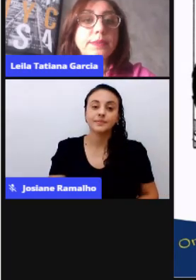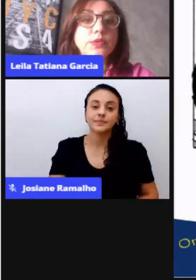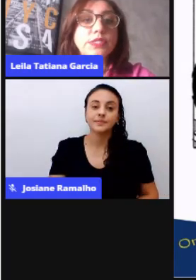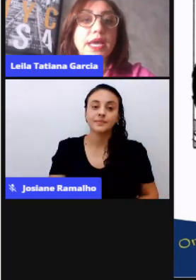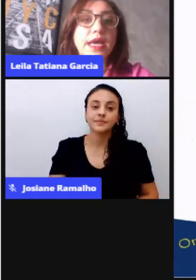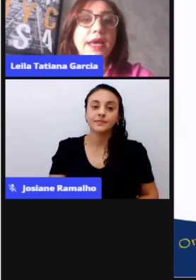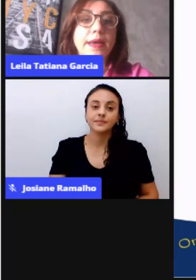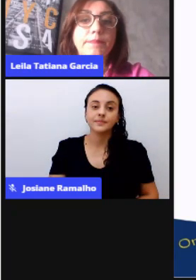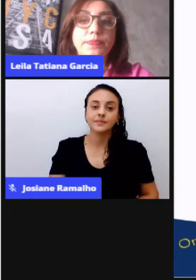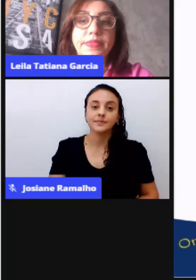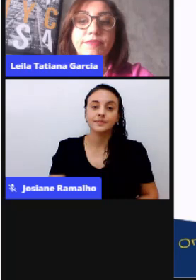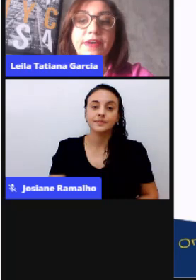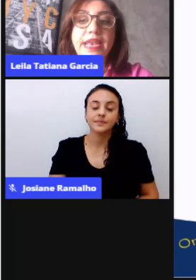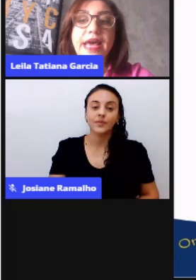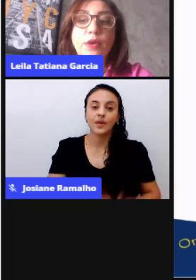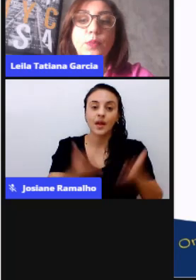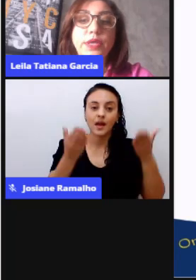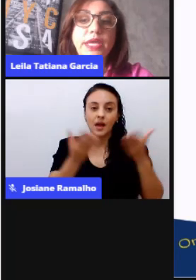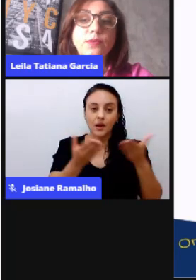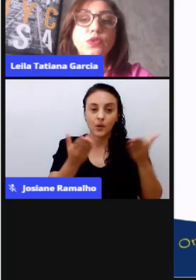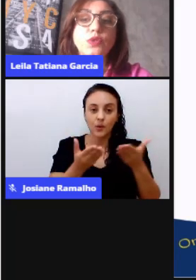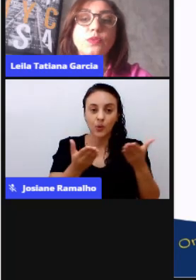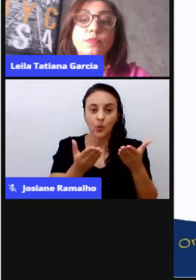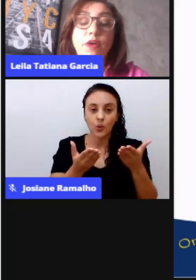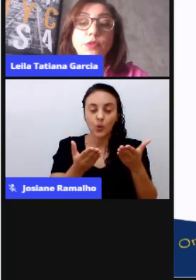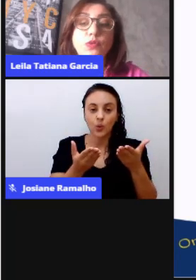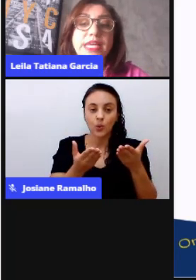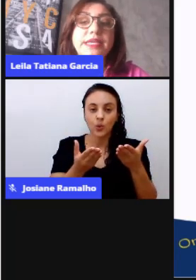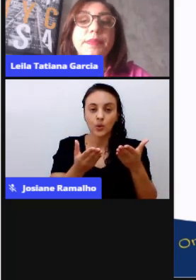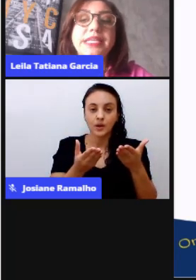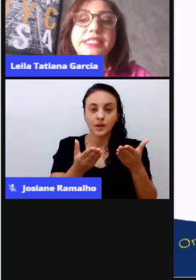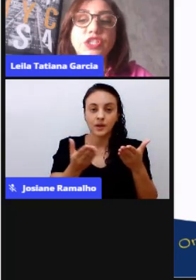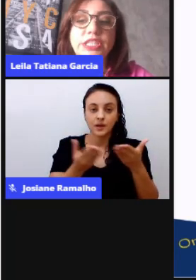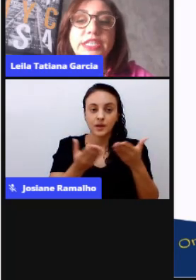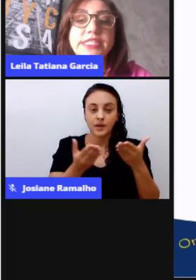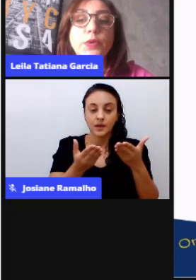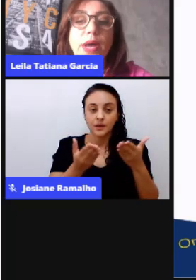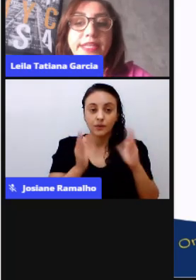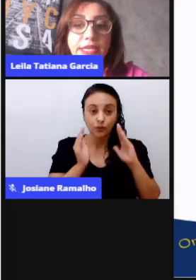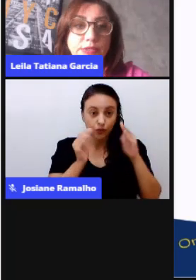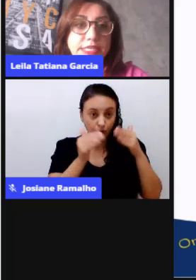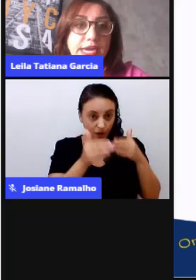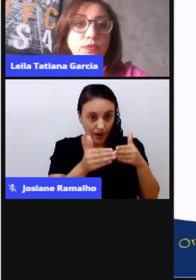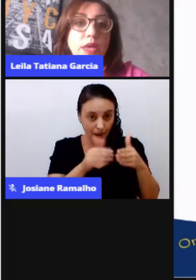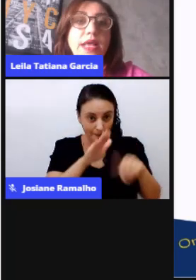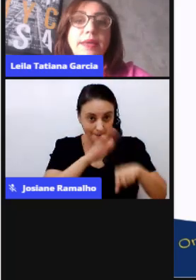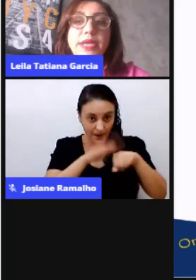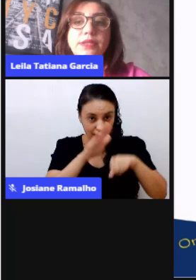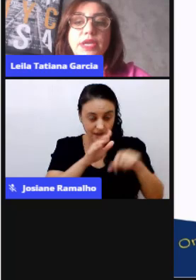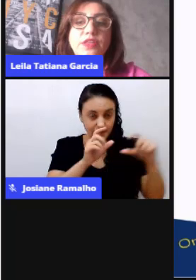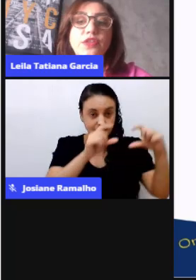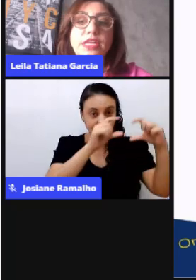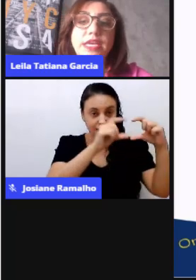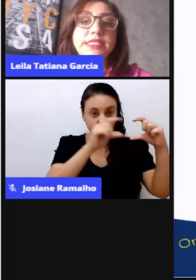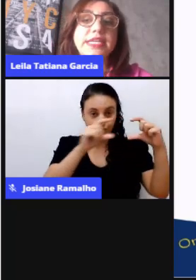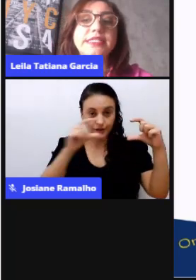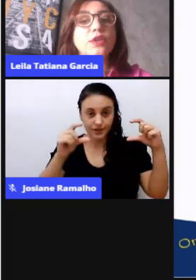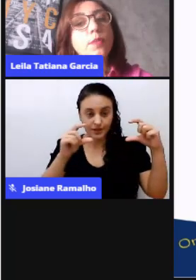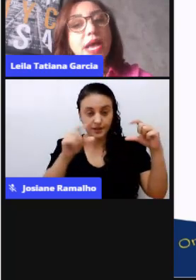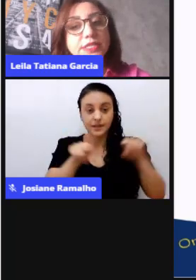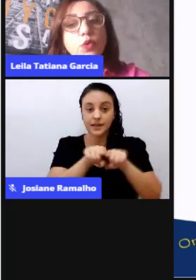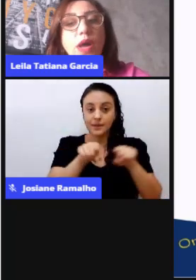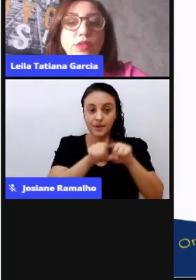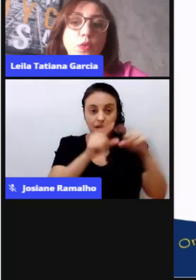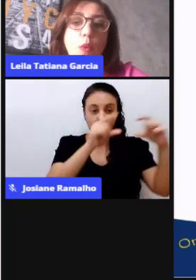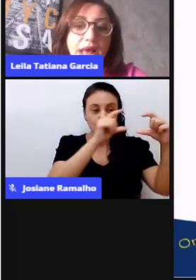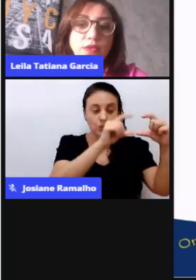nós podemos falar um pouquinho, vamos nos ater mais às tirinhas e quadrinhos, certo? Lembrando que as tirinhas, elas